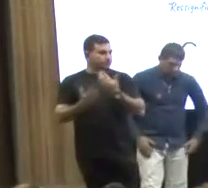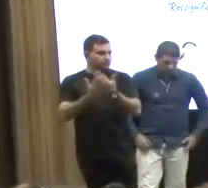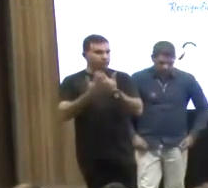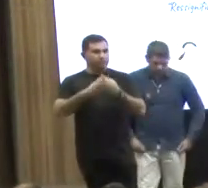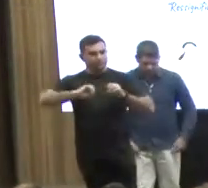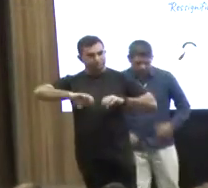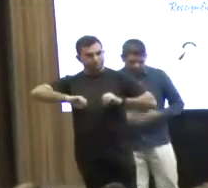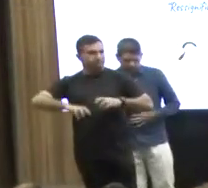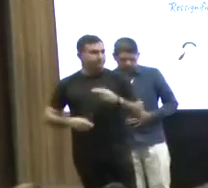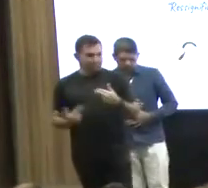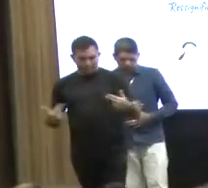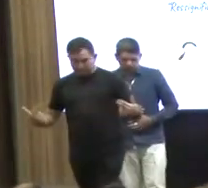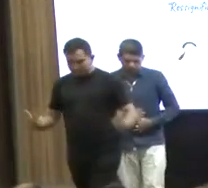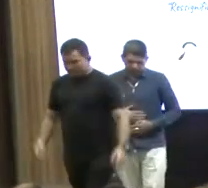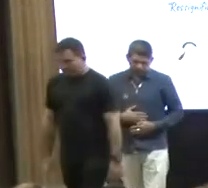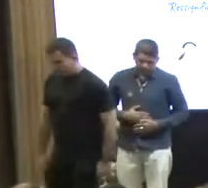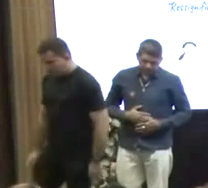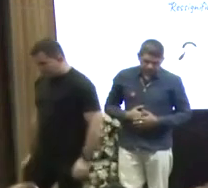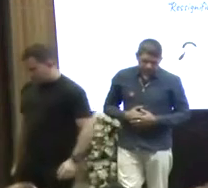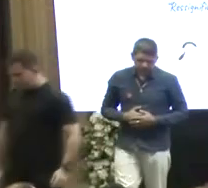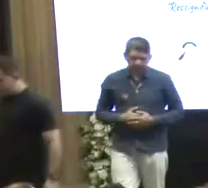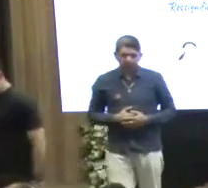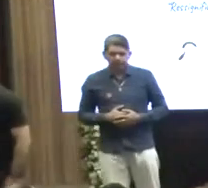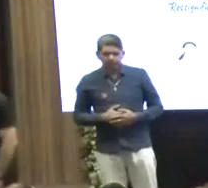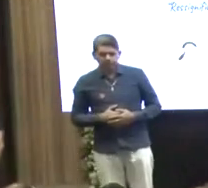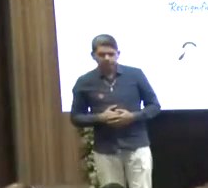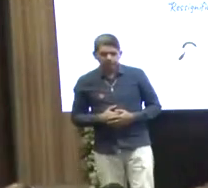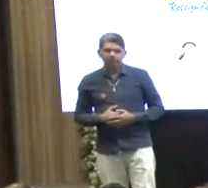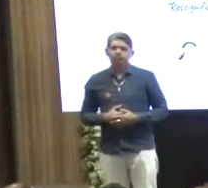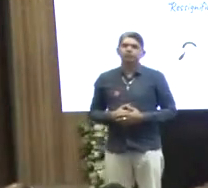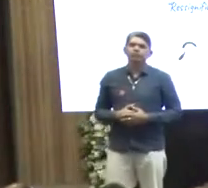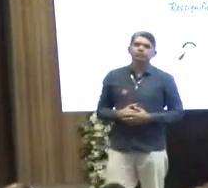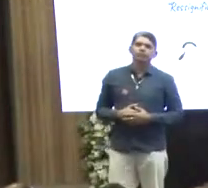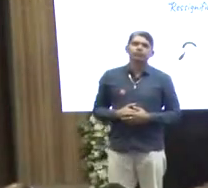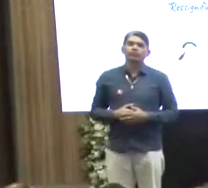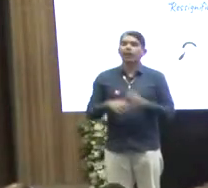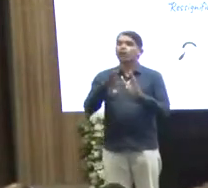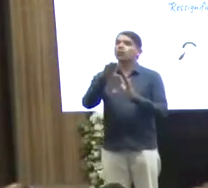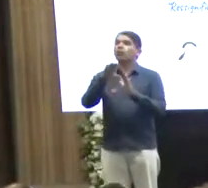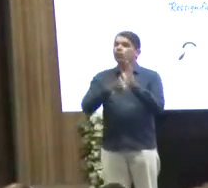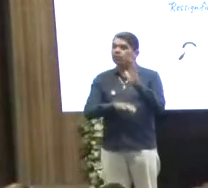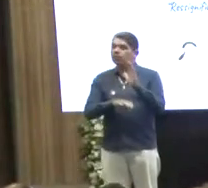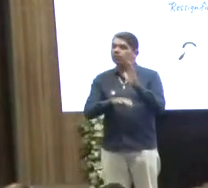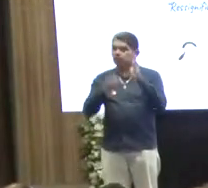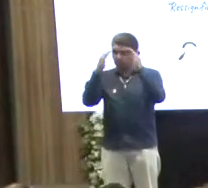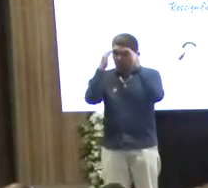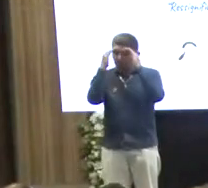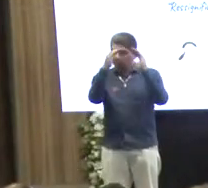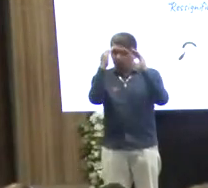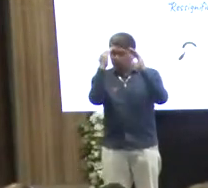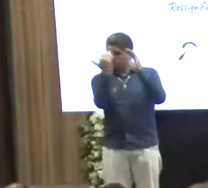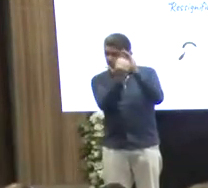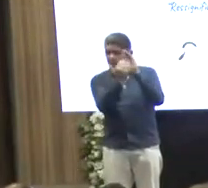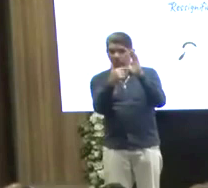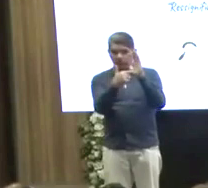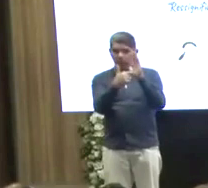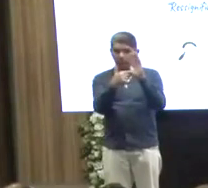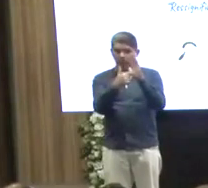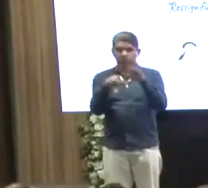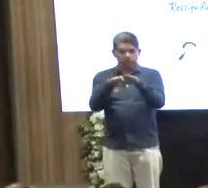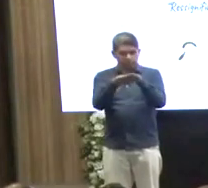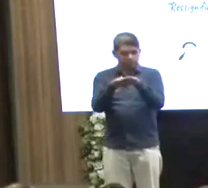Muduruku, mudou o nosso pensamento em relação à cultura indígena. E aí ela trouxe uma questão bem importante: a gente não